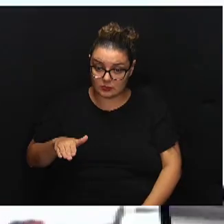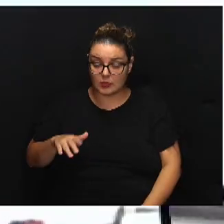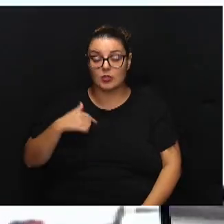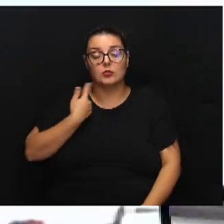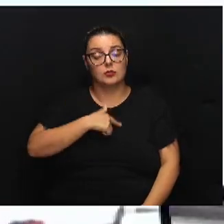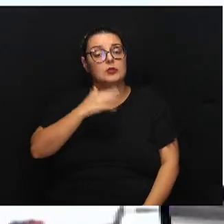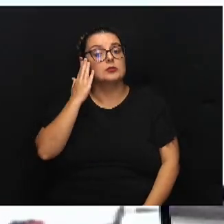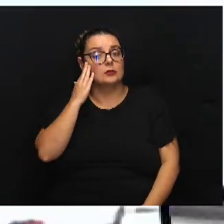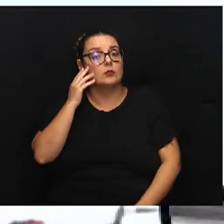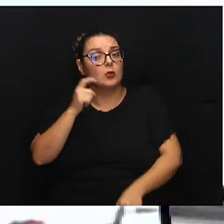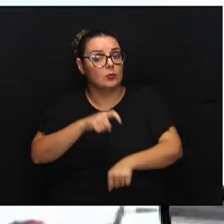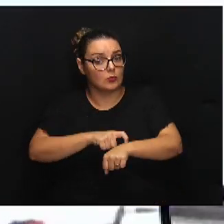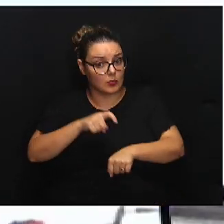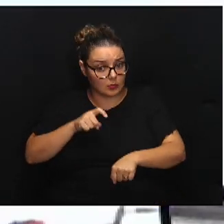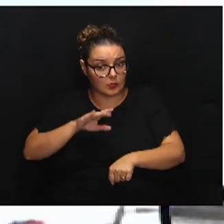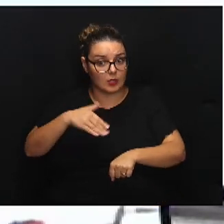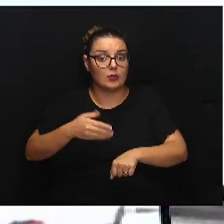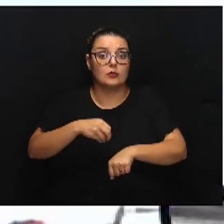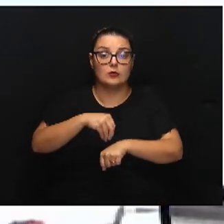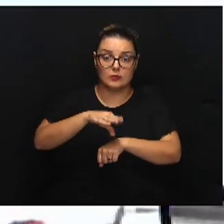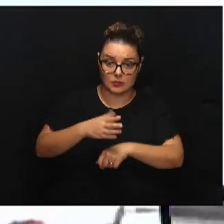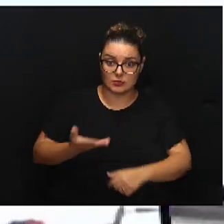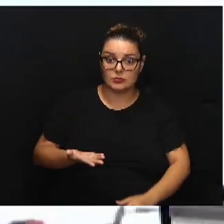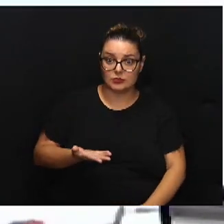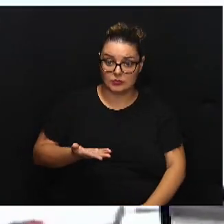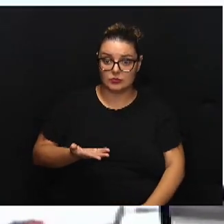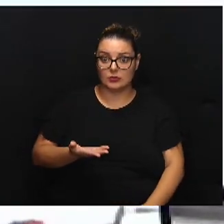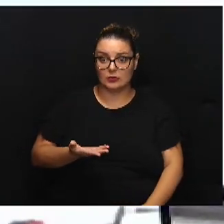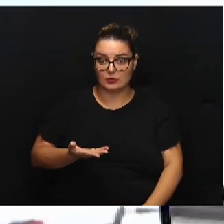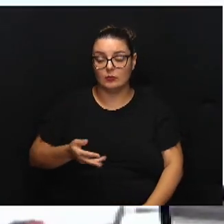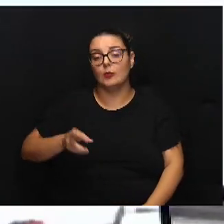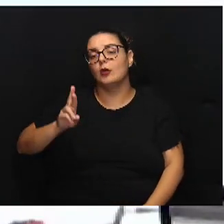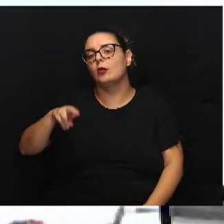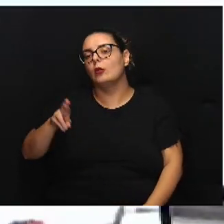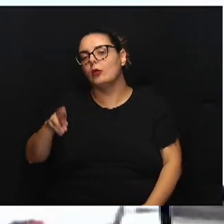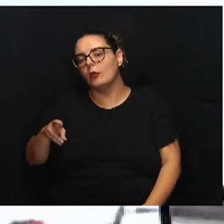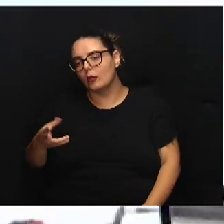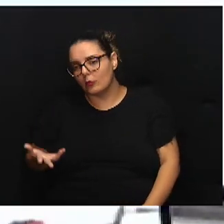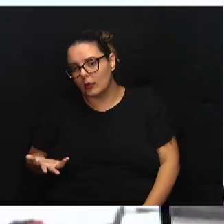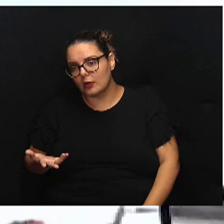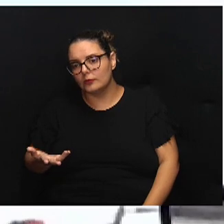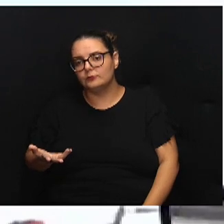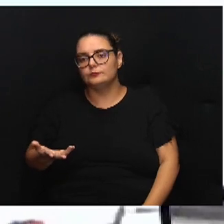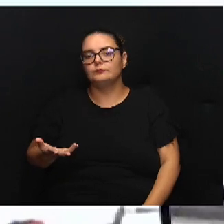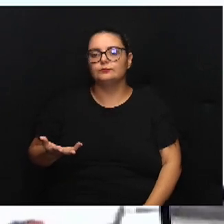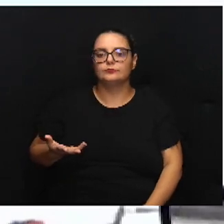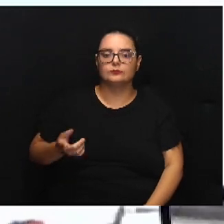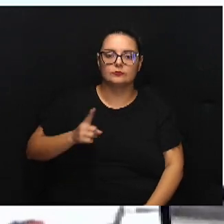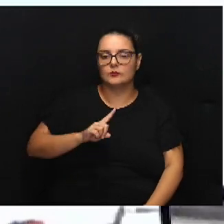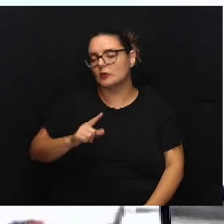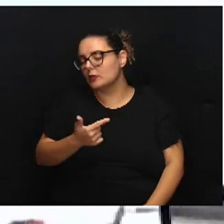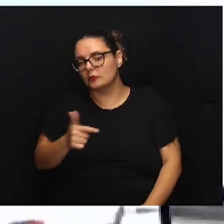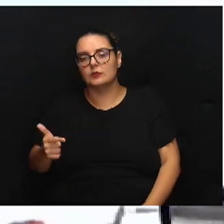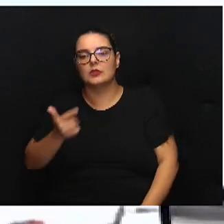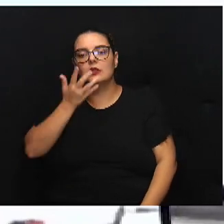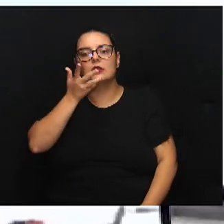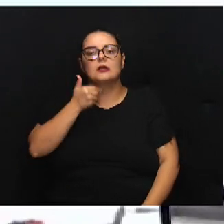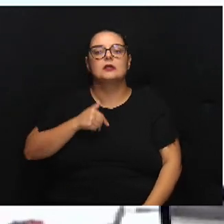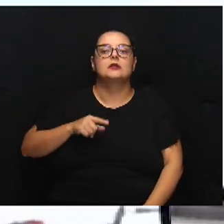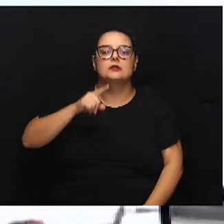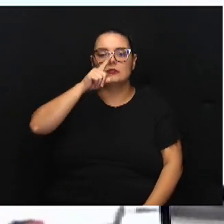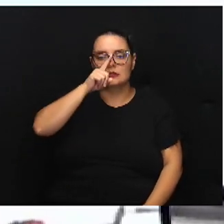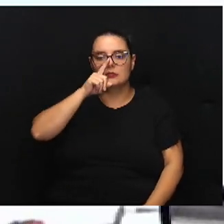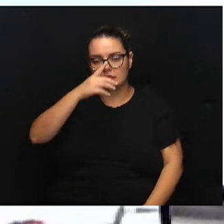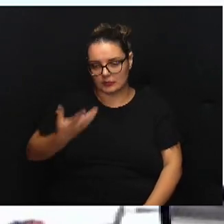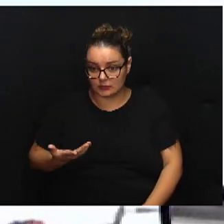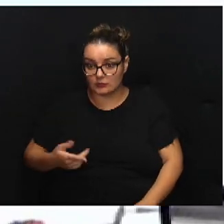sabe o momento em que isso deve ser indicado por uma razão de não colocar a criança em risco. Por outro lado, tem